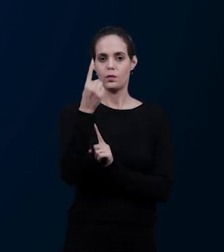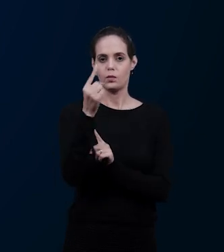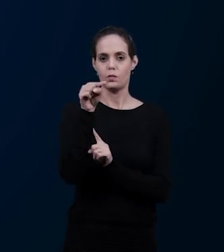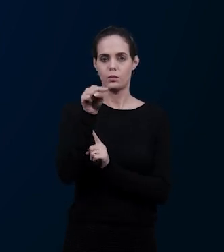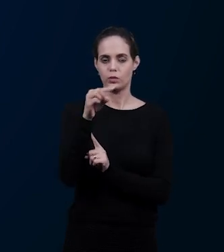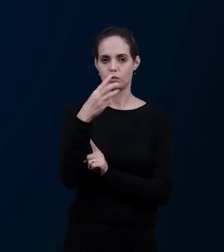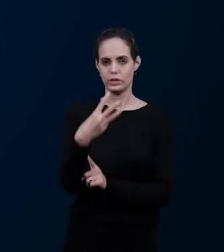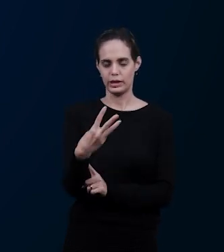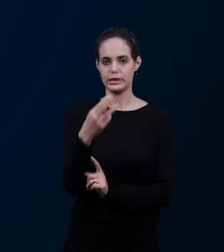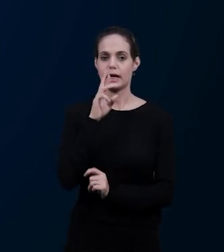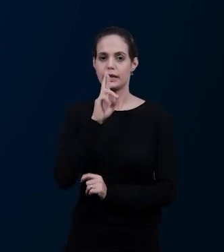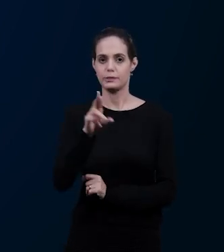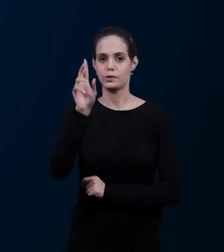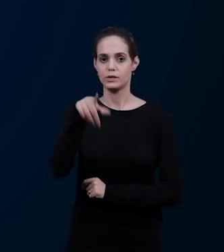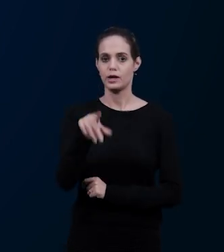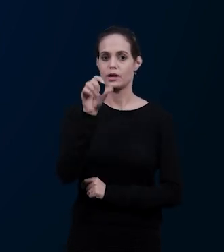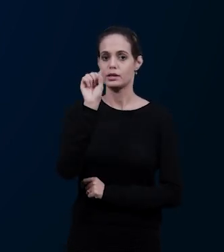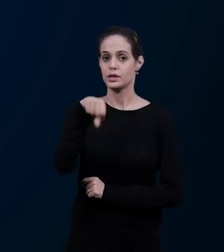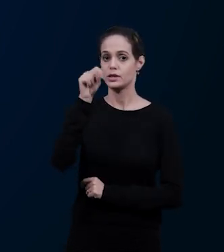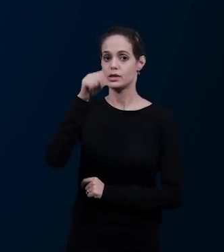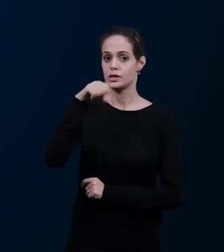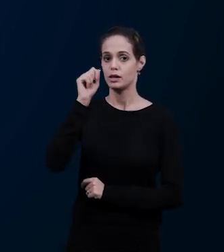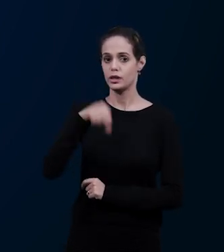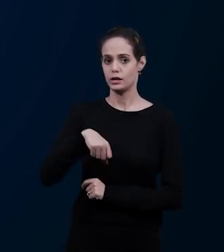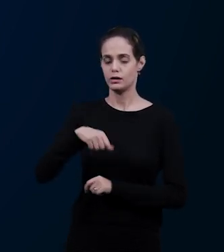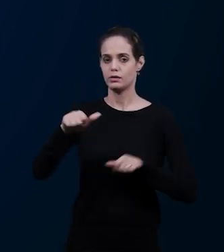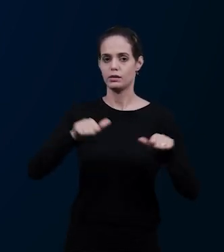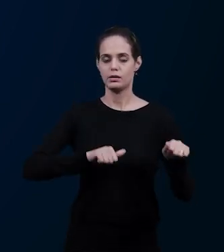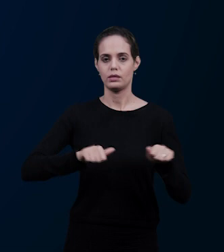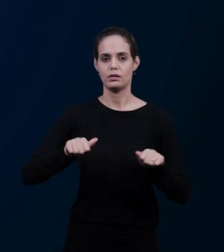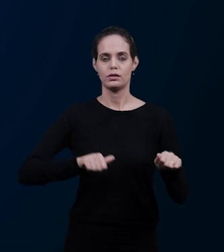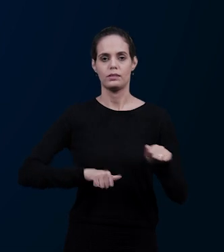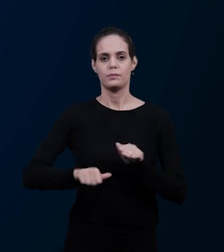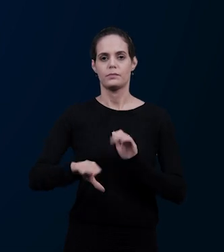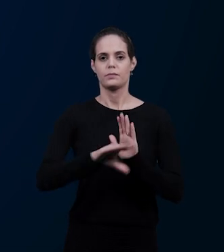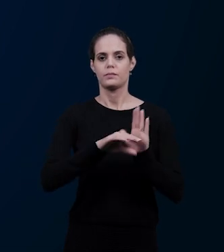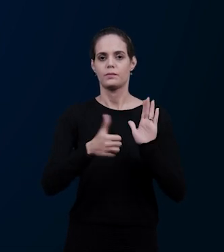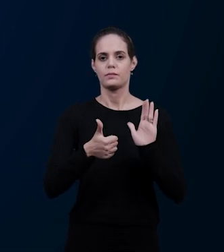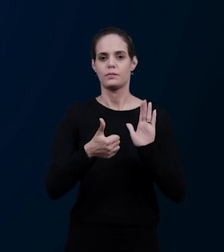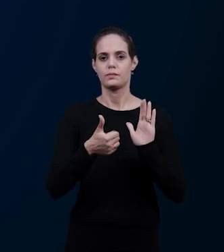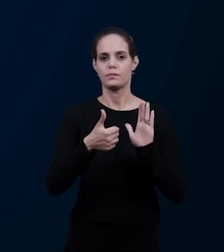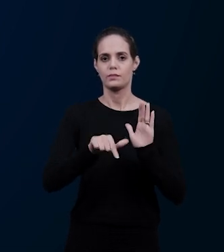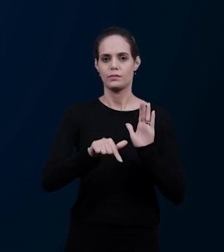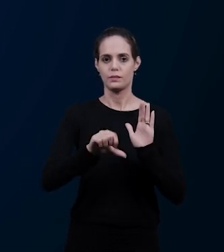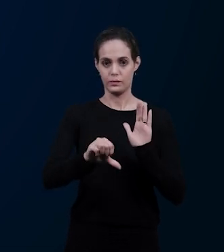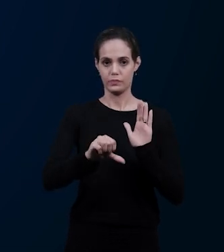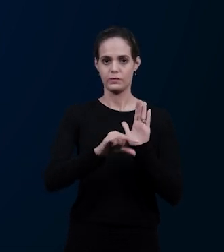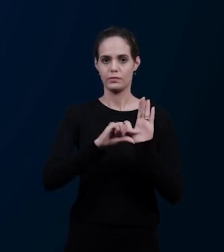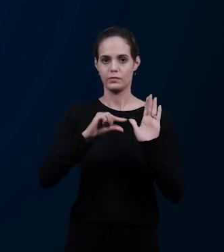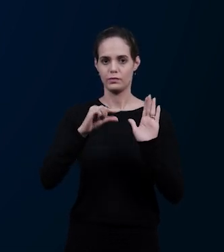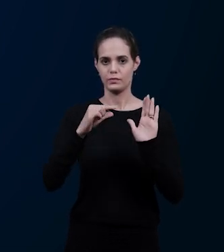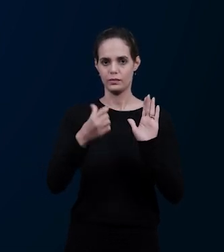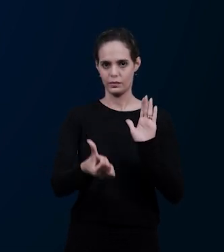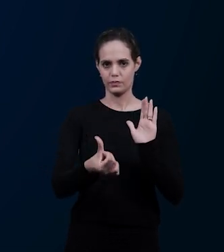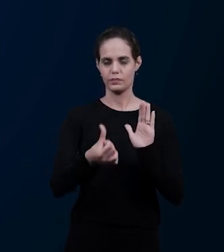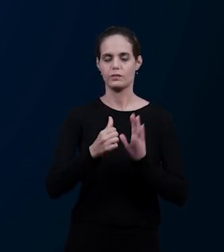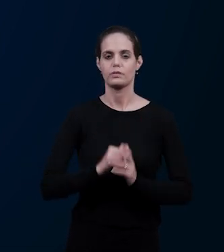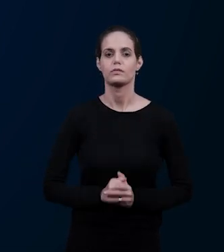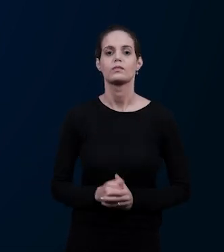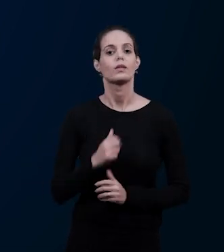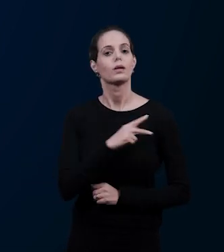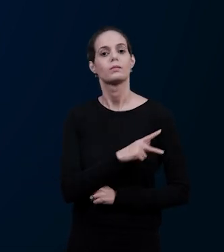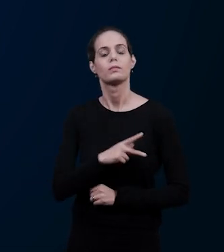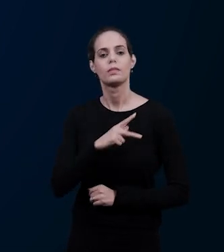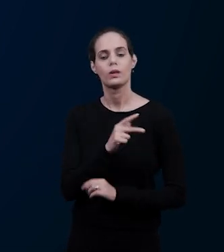1.3. A resposta é sim. E a resposta está em Atos 19, 6, que diz: e